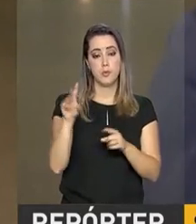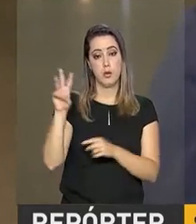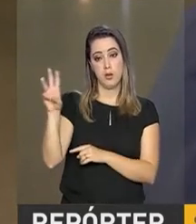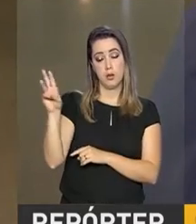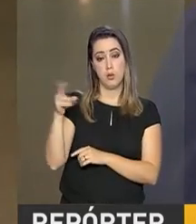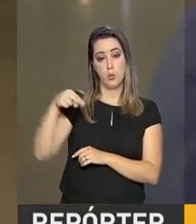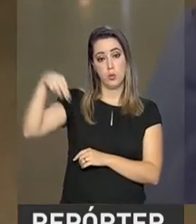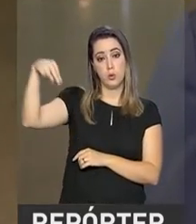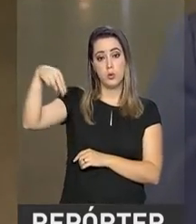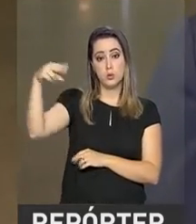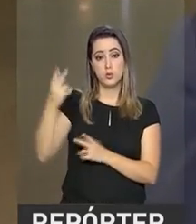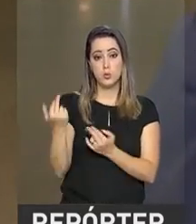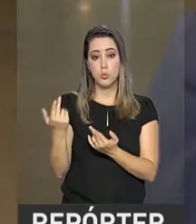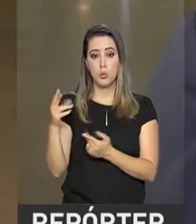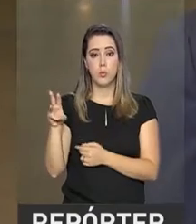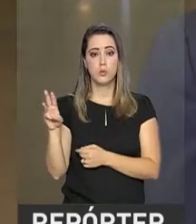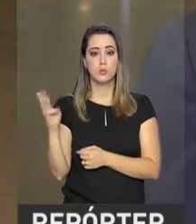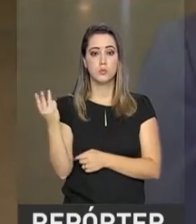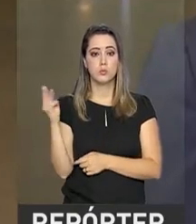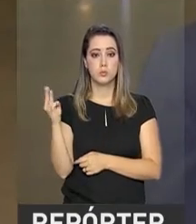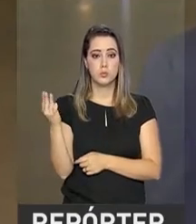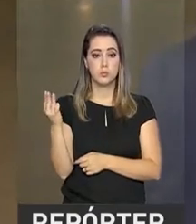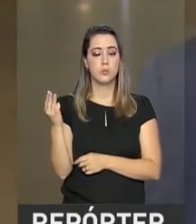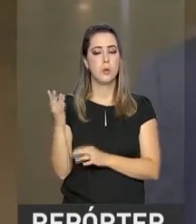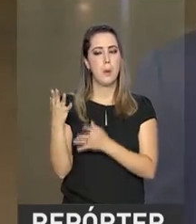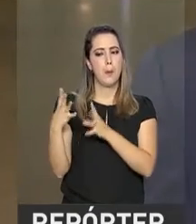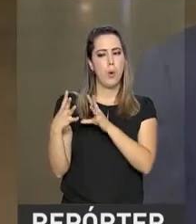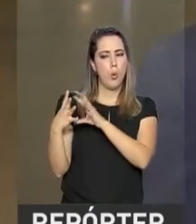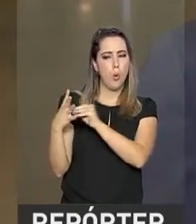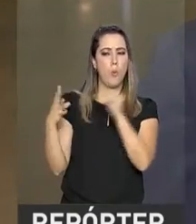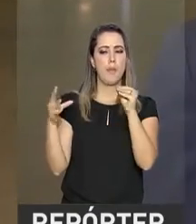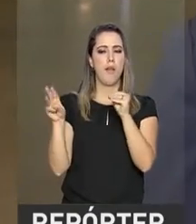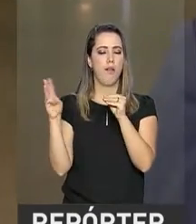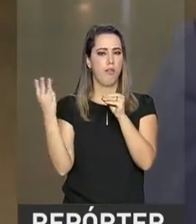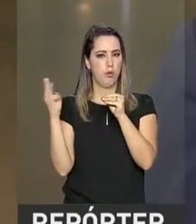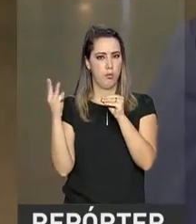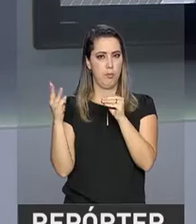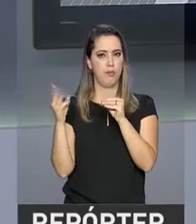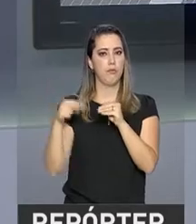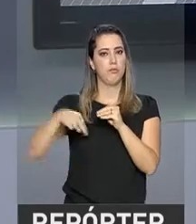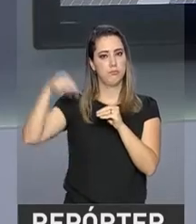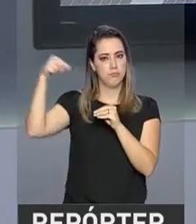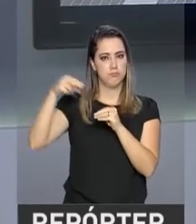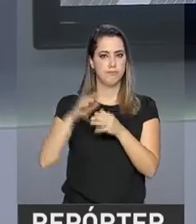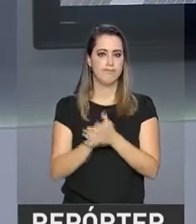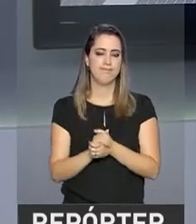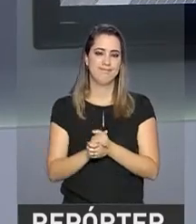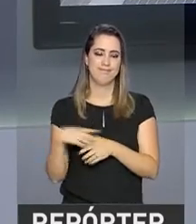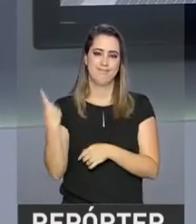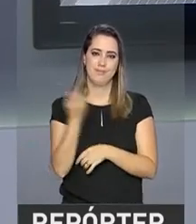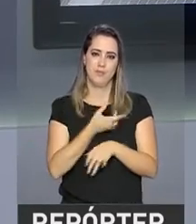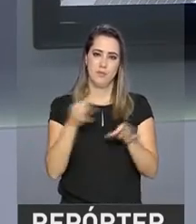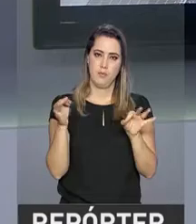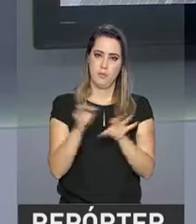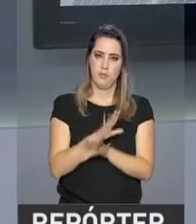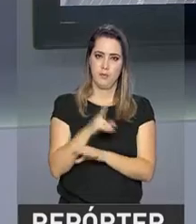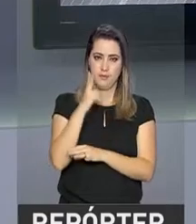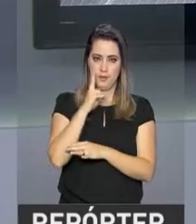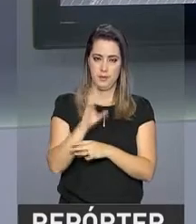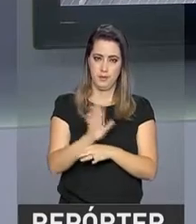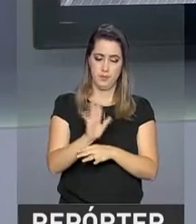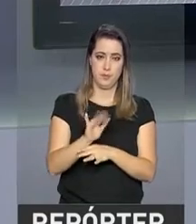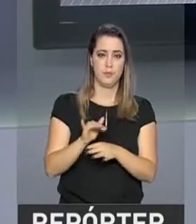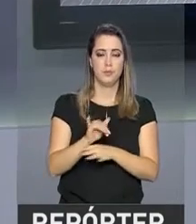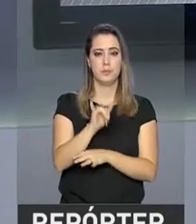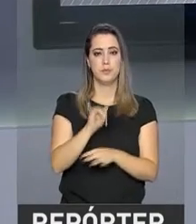bois do norte são sotaques oriundos dos sotaques de boi maranhense. Nós ficamos por aqui. Você pode